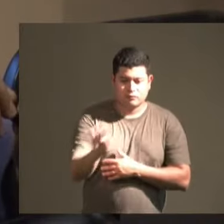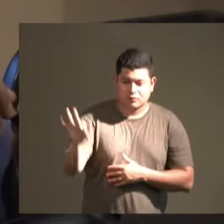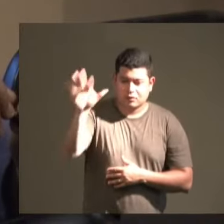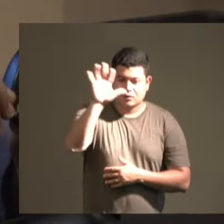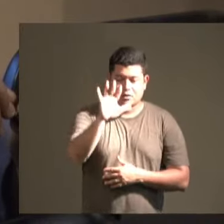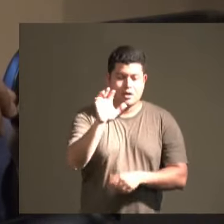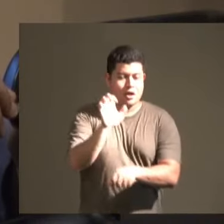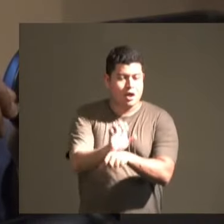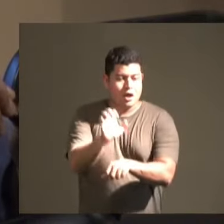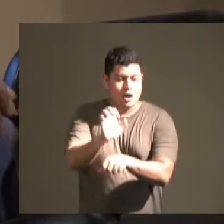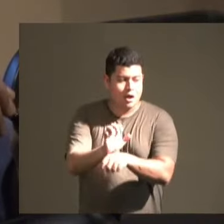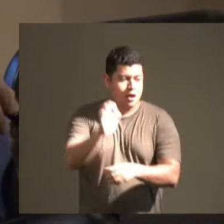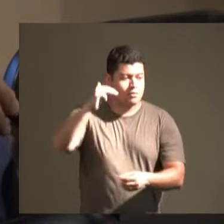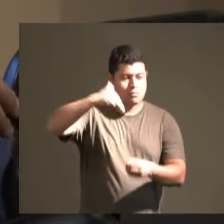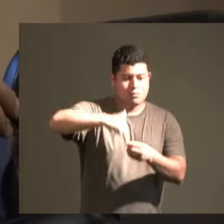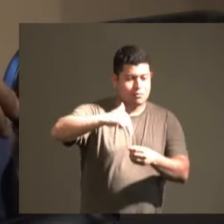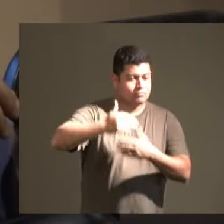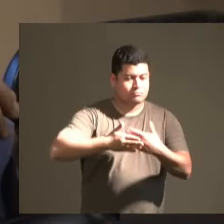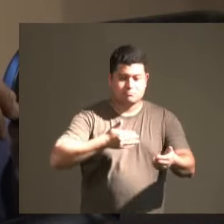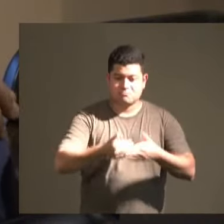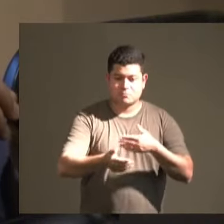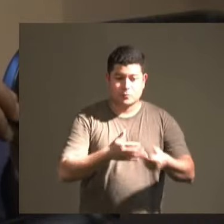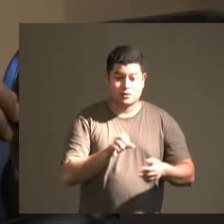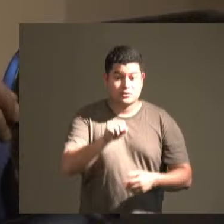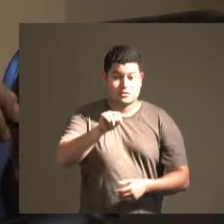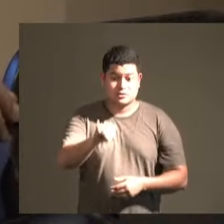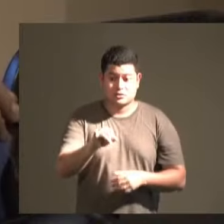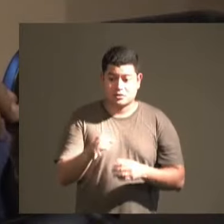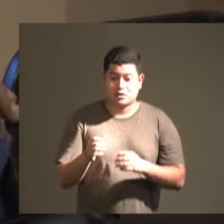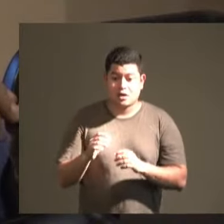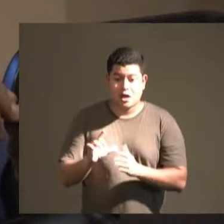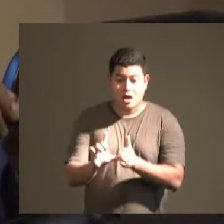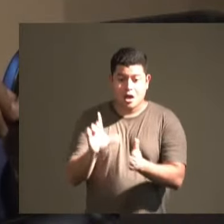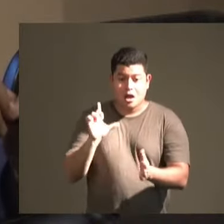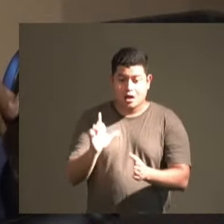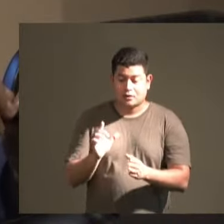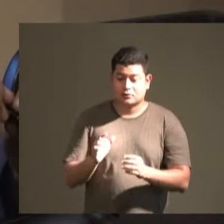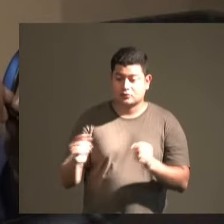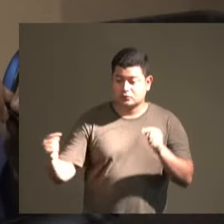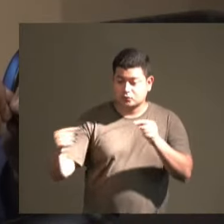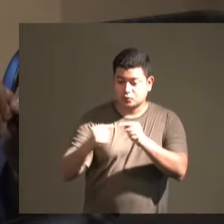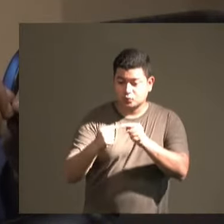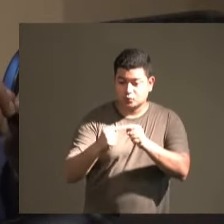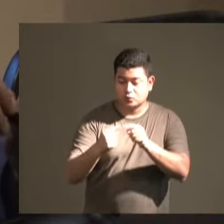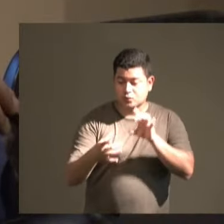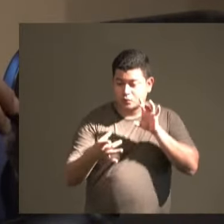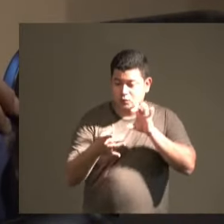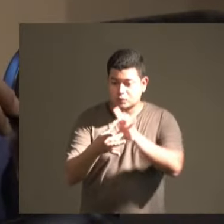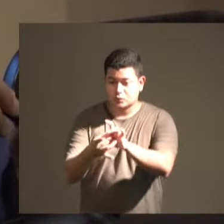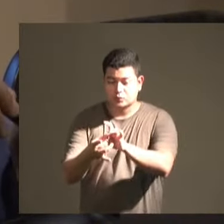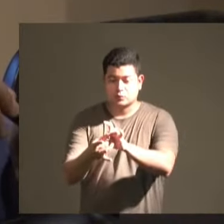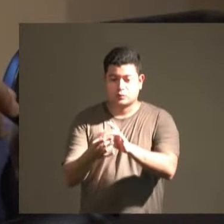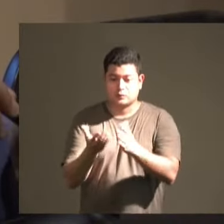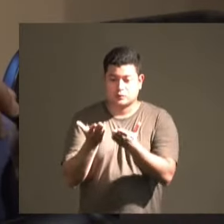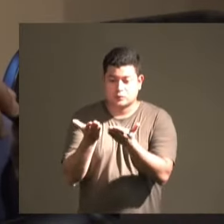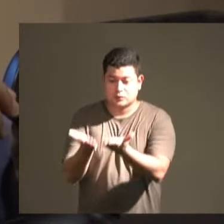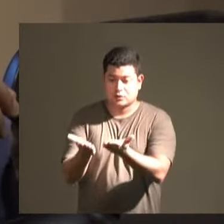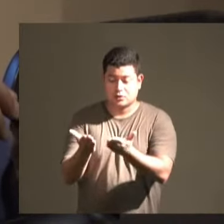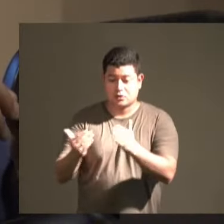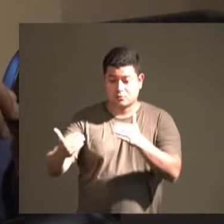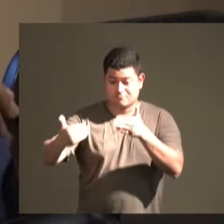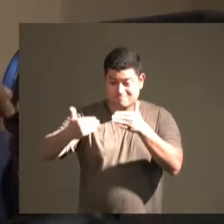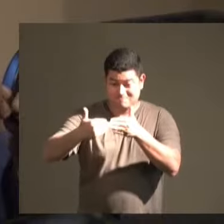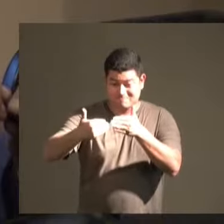estadual, municipal, se essa política não for sintonizada, se não estiver